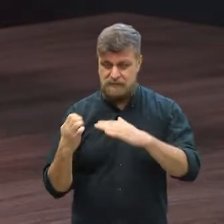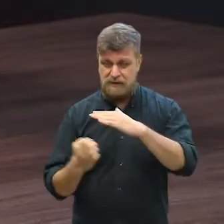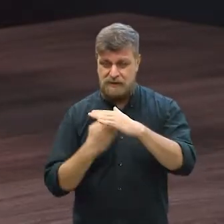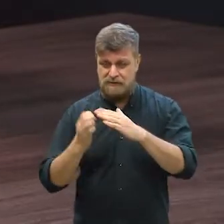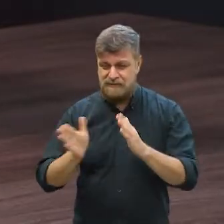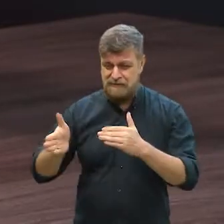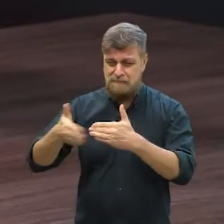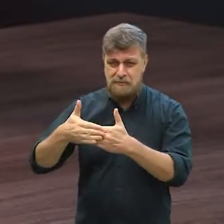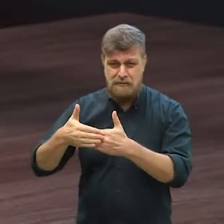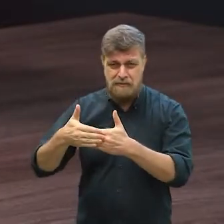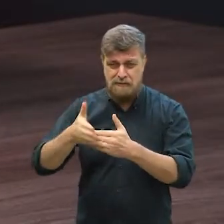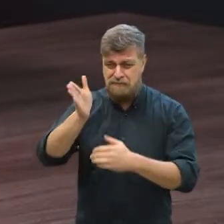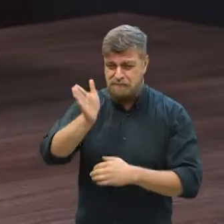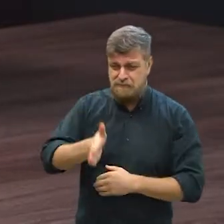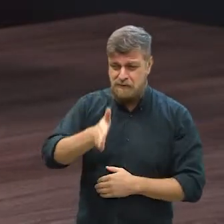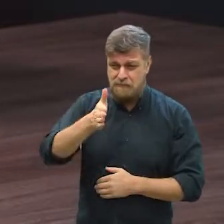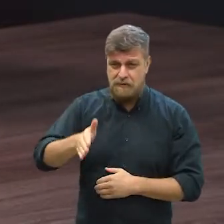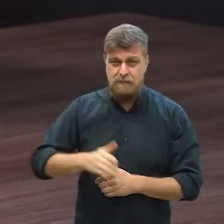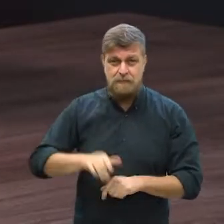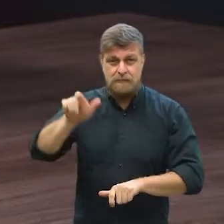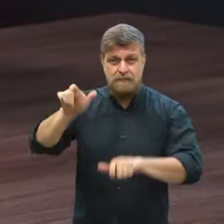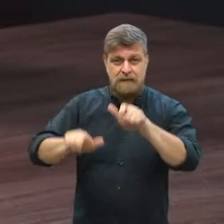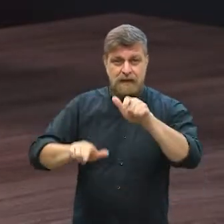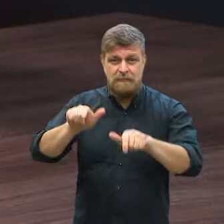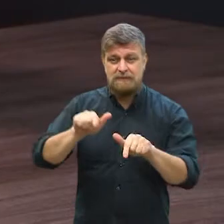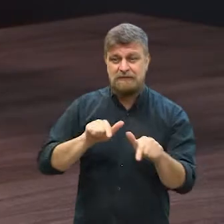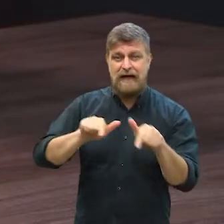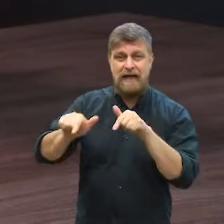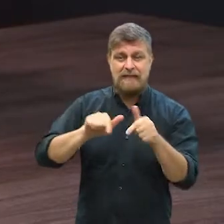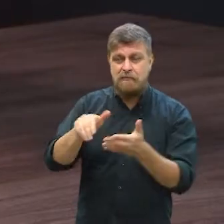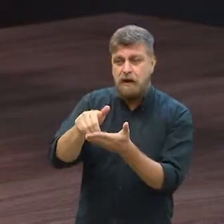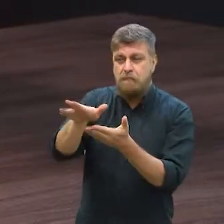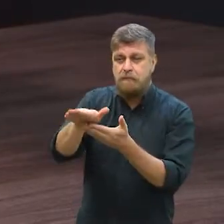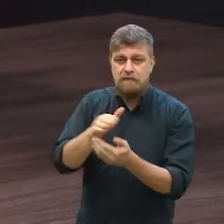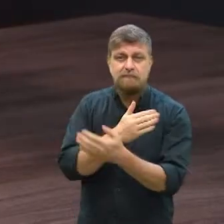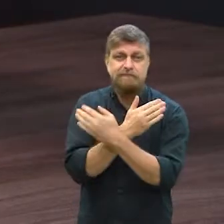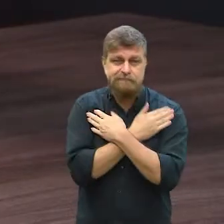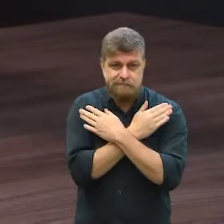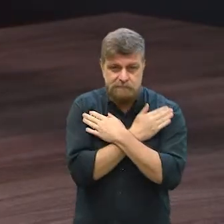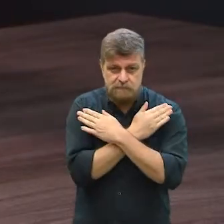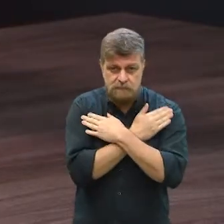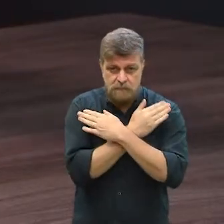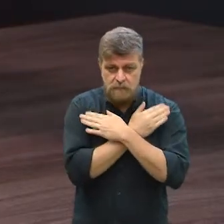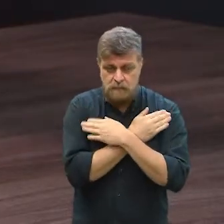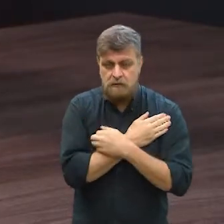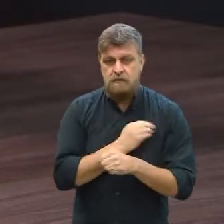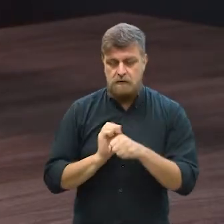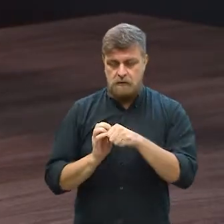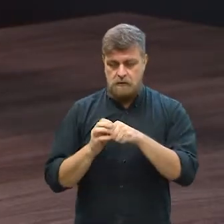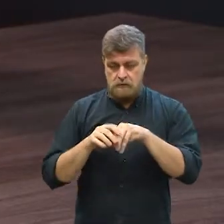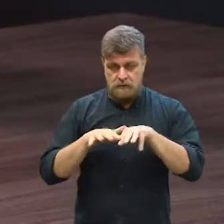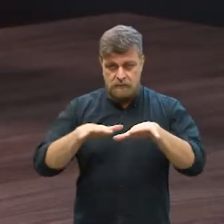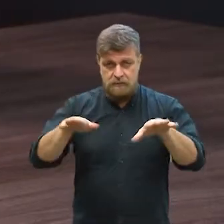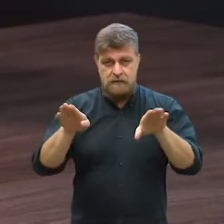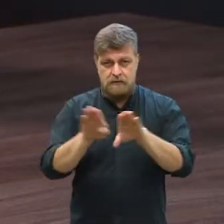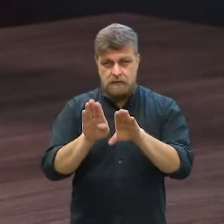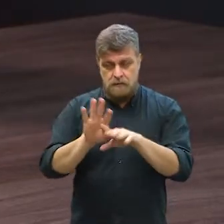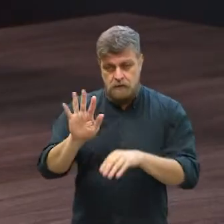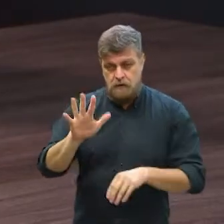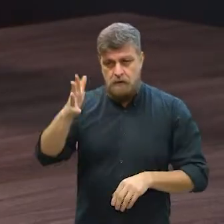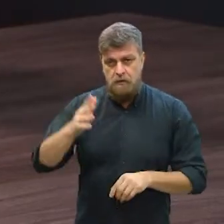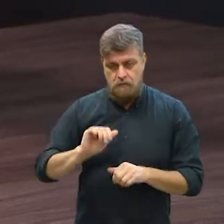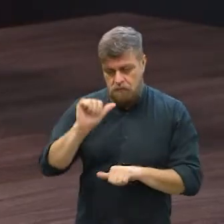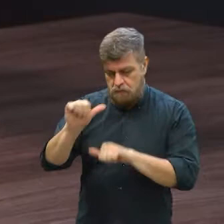foram fechados, muita gente perdeu uma vaga no mercado de trabalho, mas a pandemia também trouxe